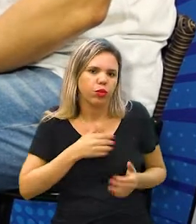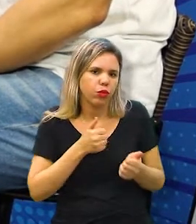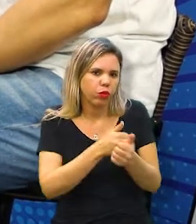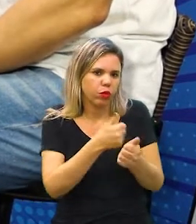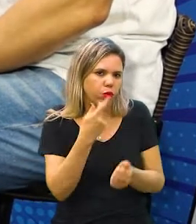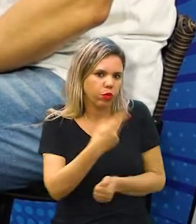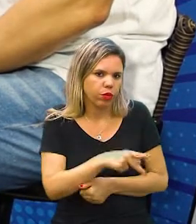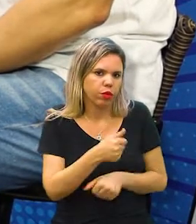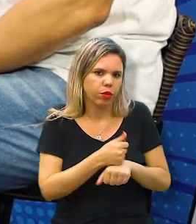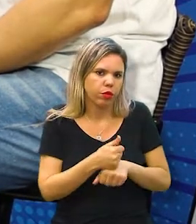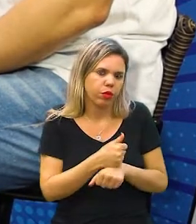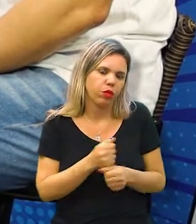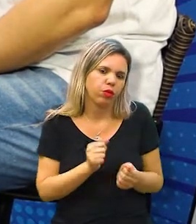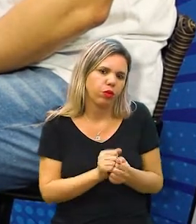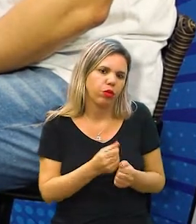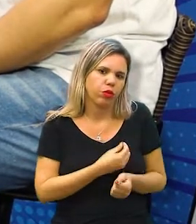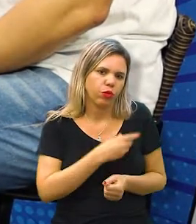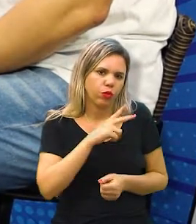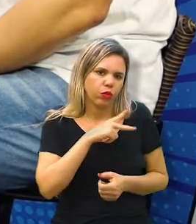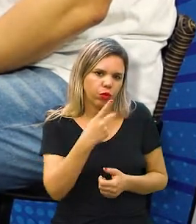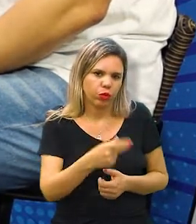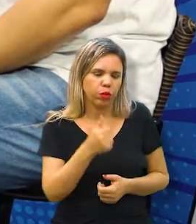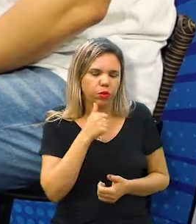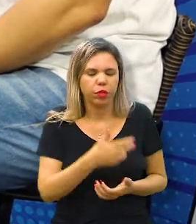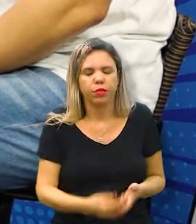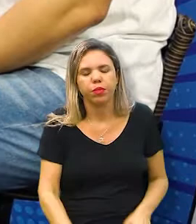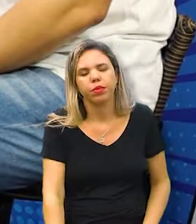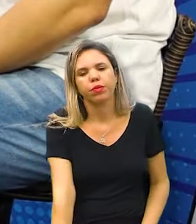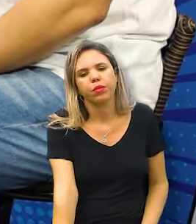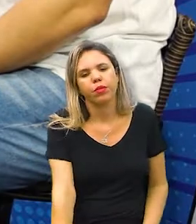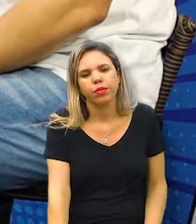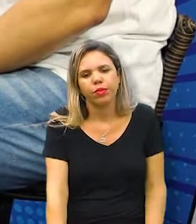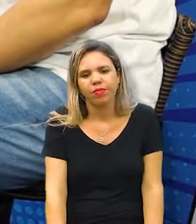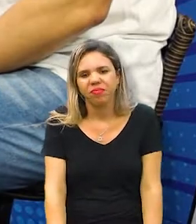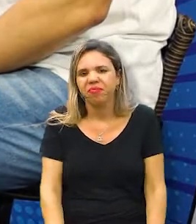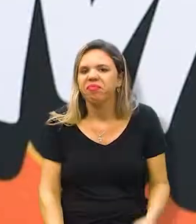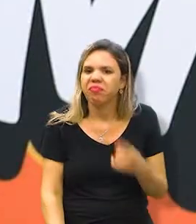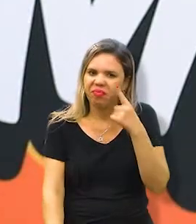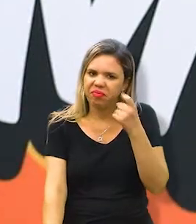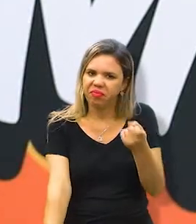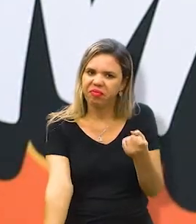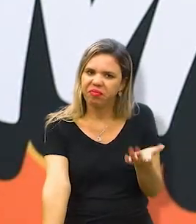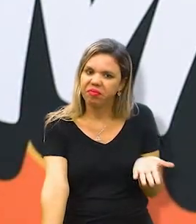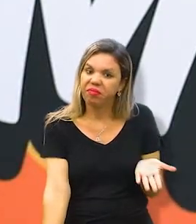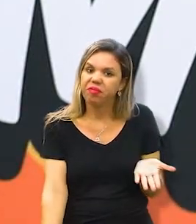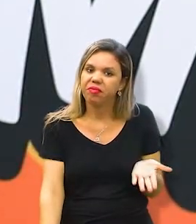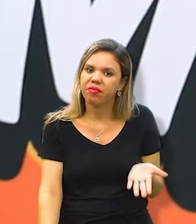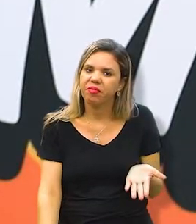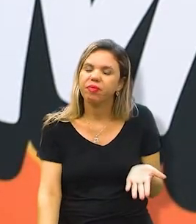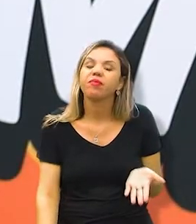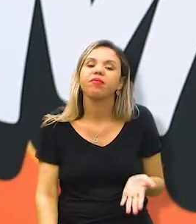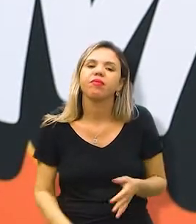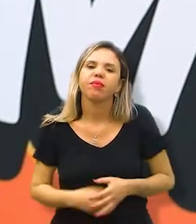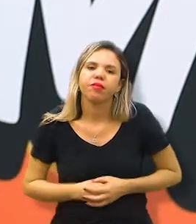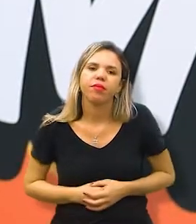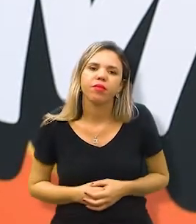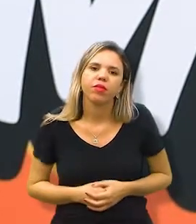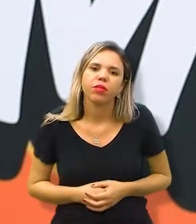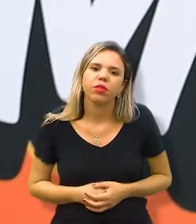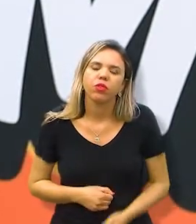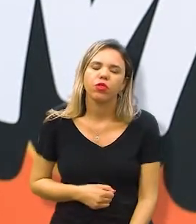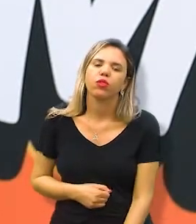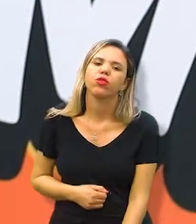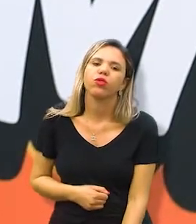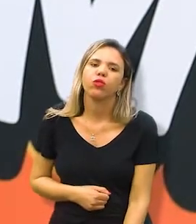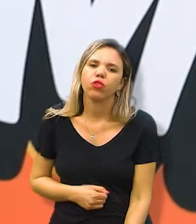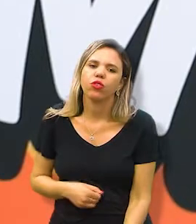mulher, para seguir a profissão e a vida pessoal da mulher. Super interessante. Ô Mari, e aí? Né,